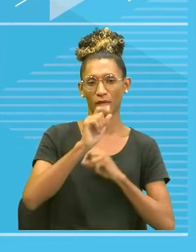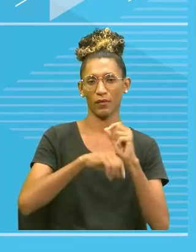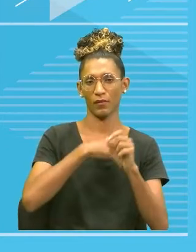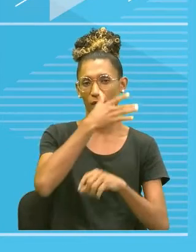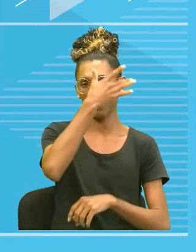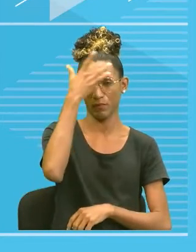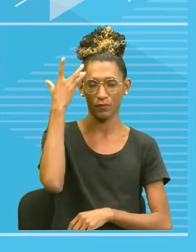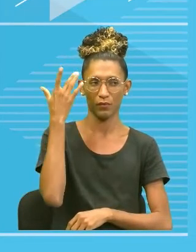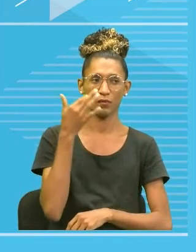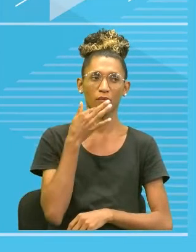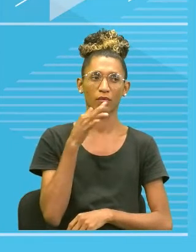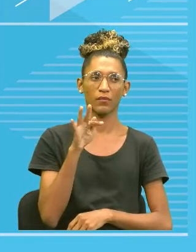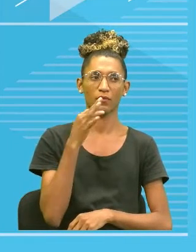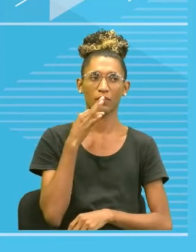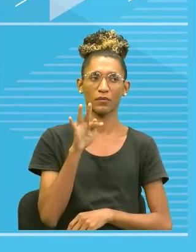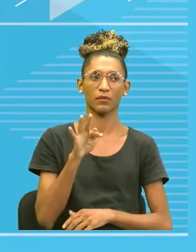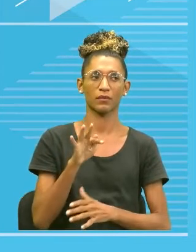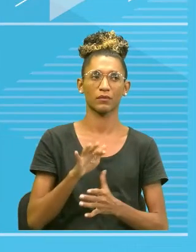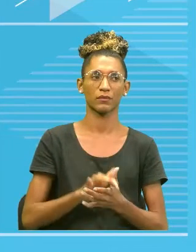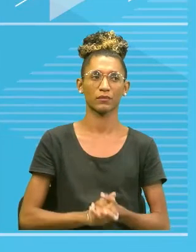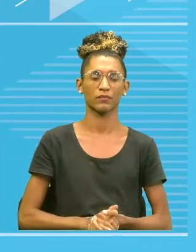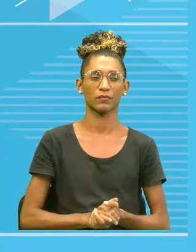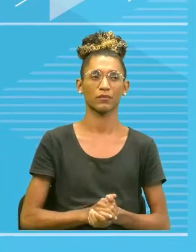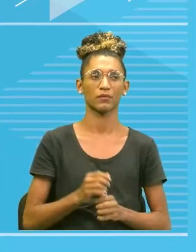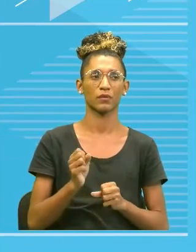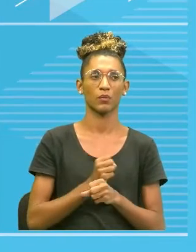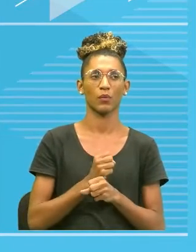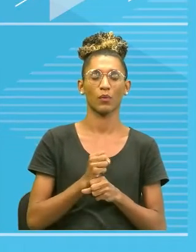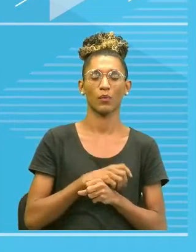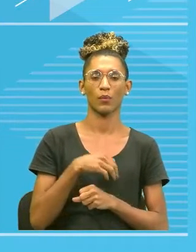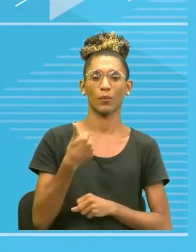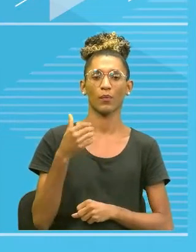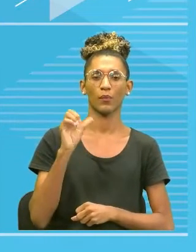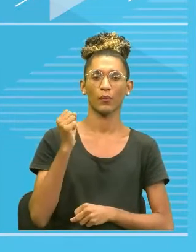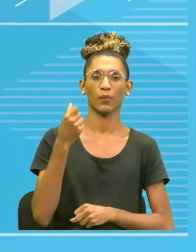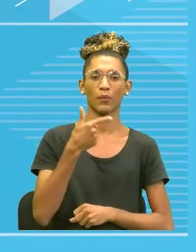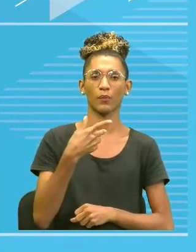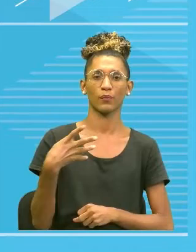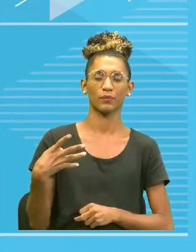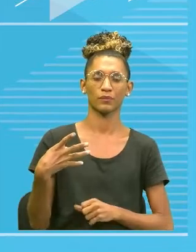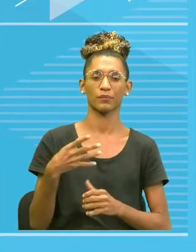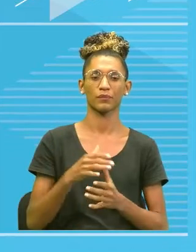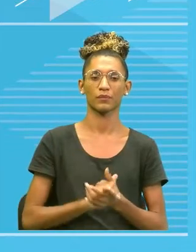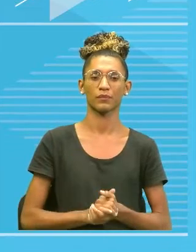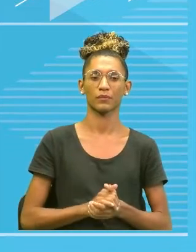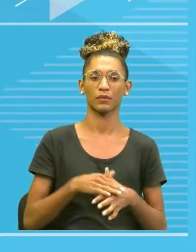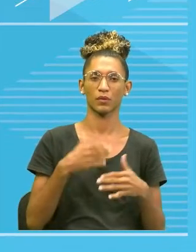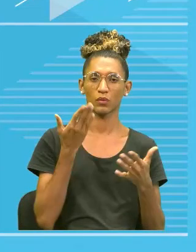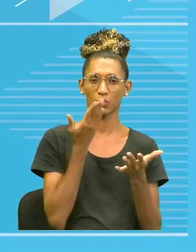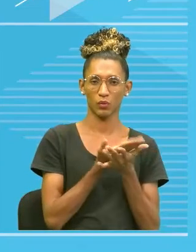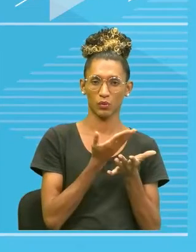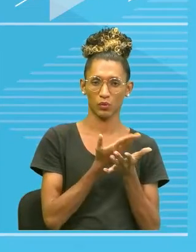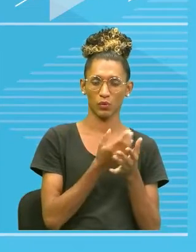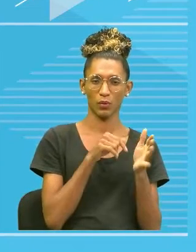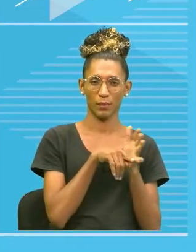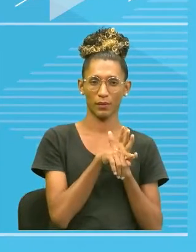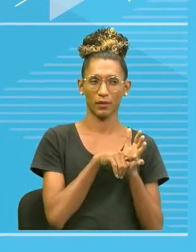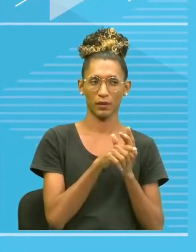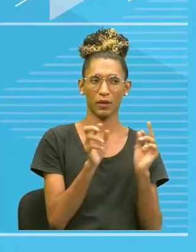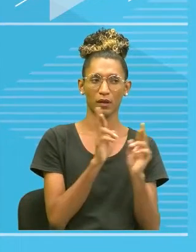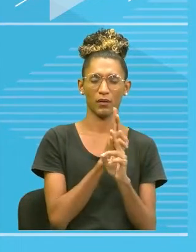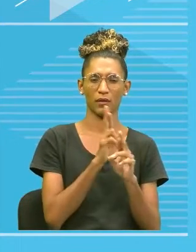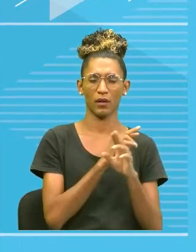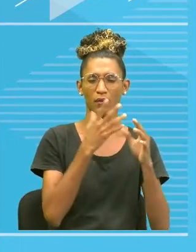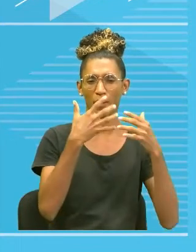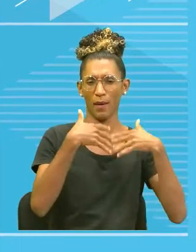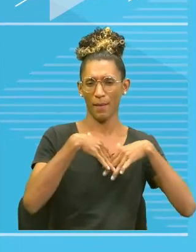francês Sadi Carnot em 1824, em seus estudos sobre máquinas térmicas. E a